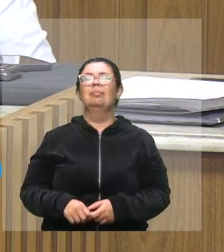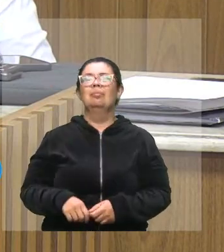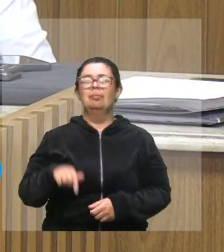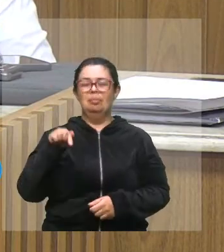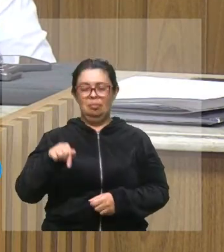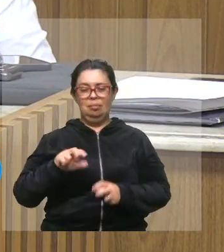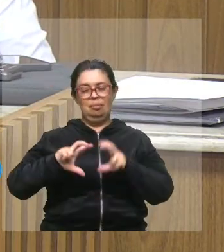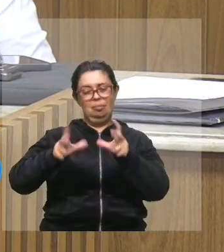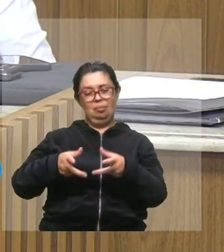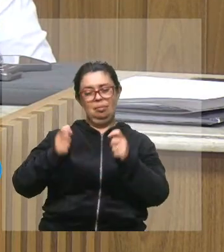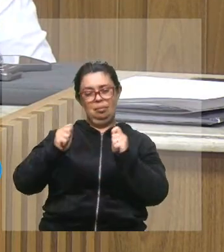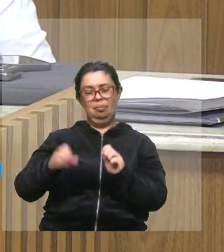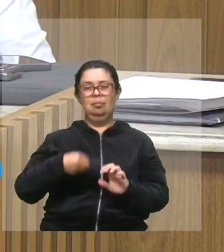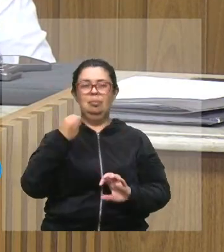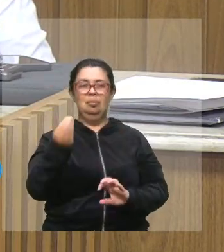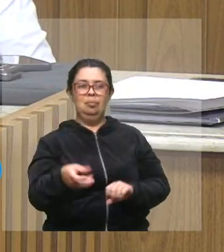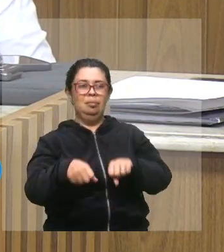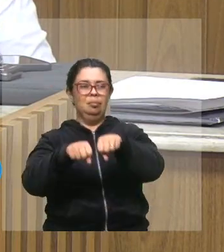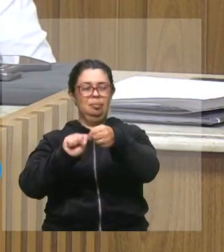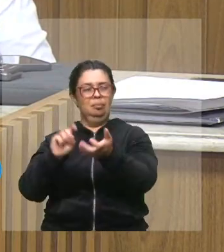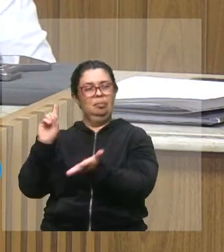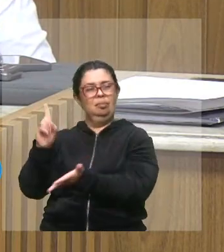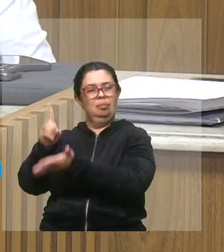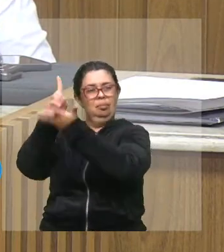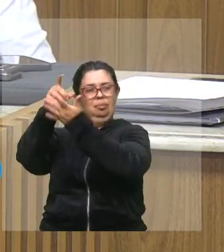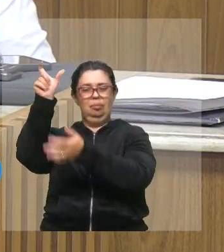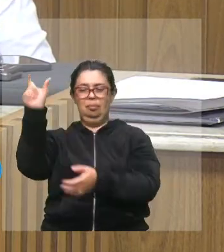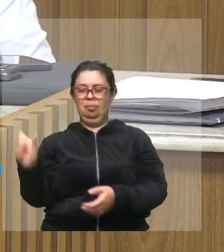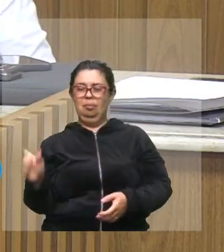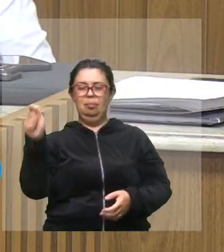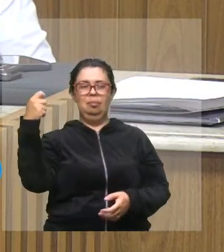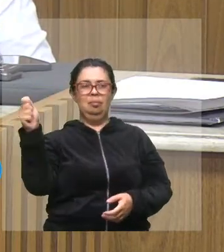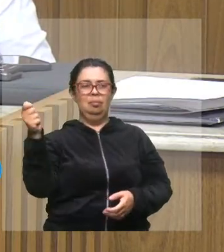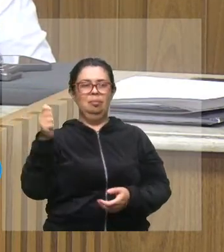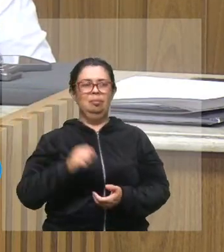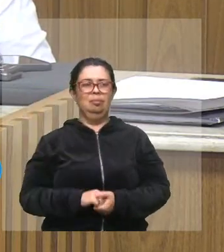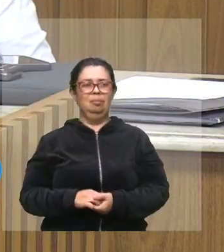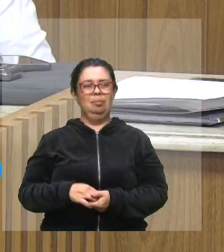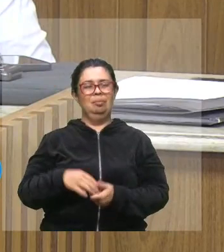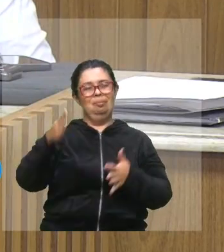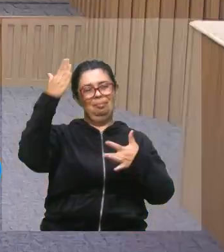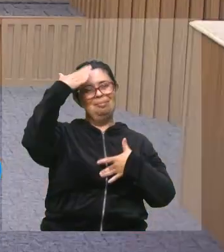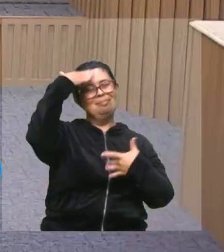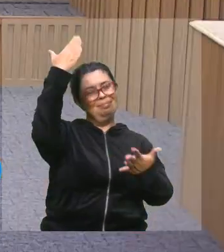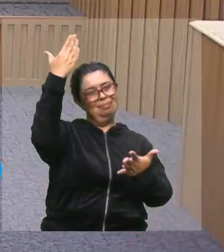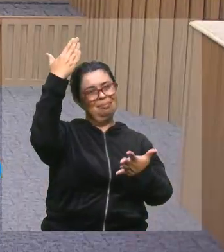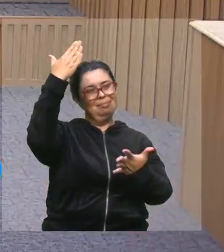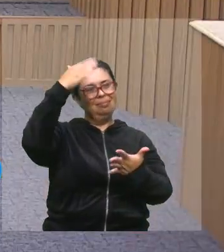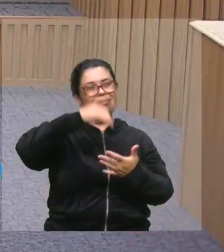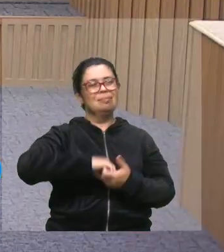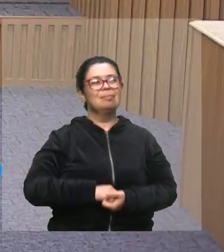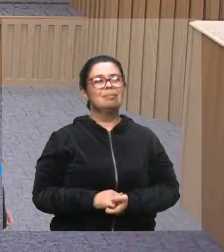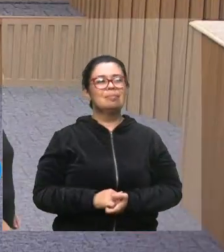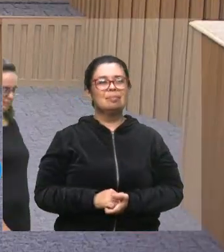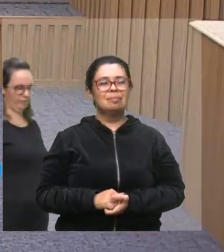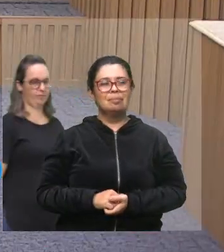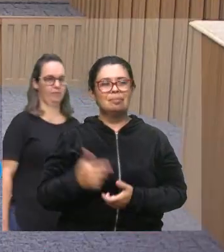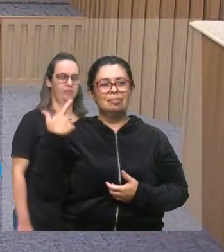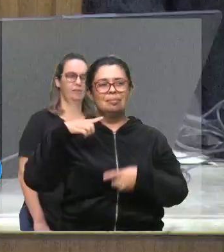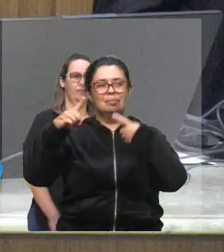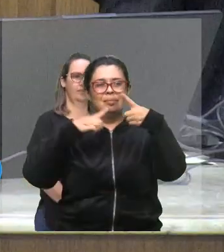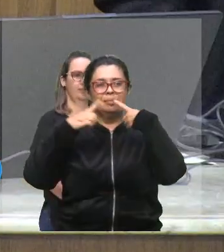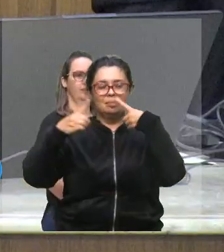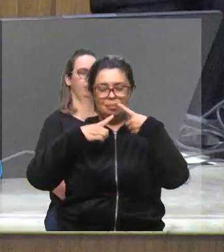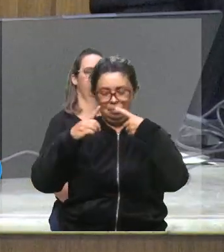pode dar, que é o título honorífico de cidadão assisense. Muito obrigada. Continue a